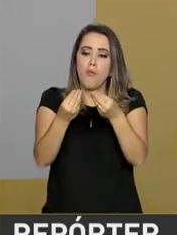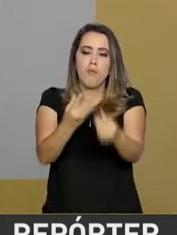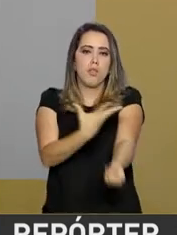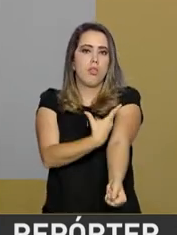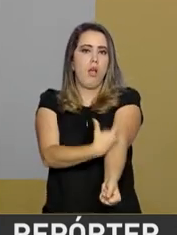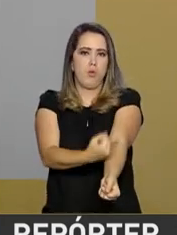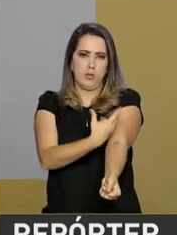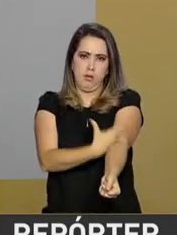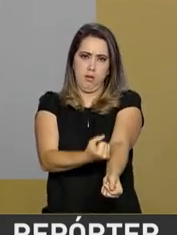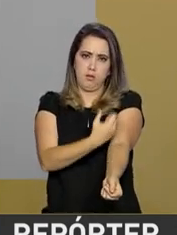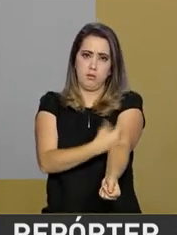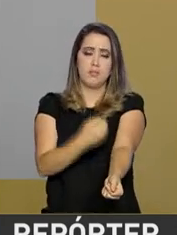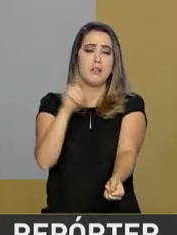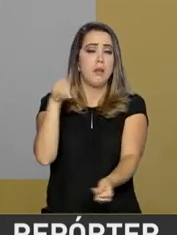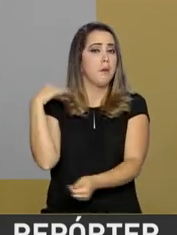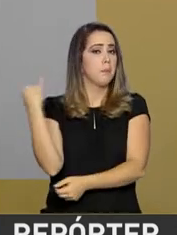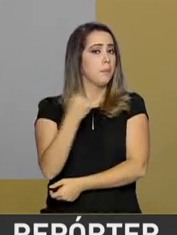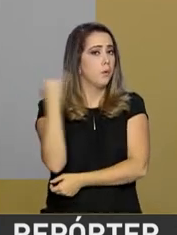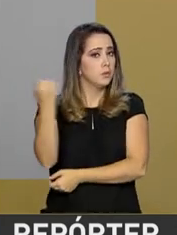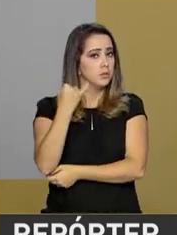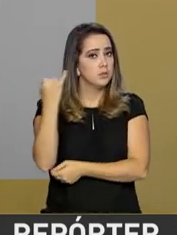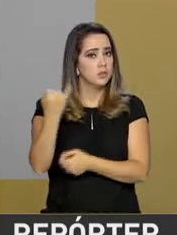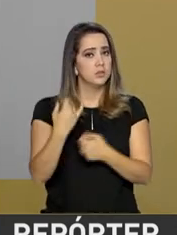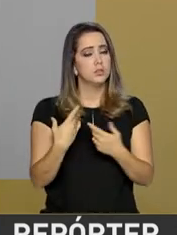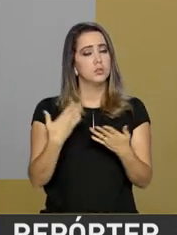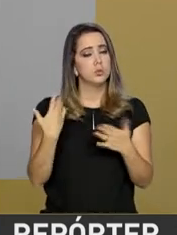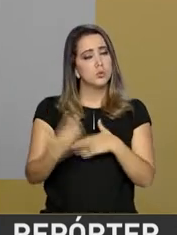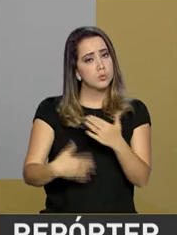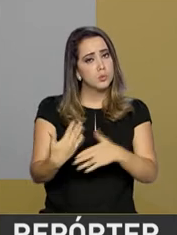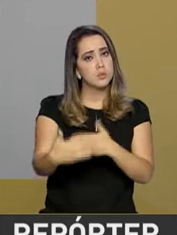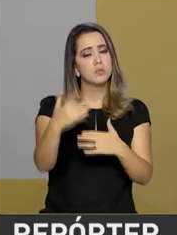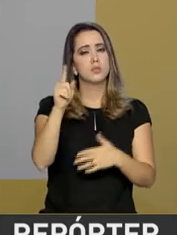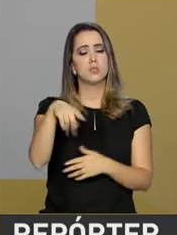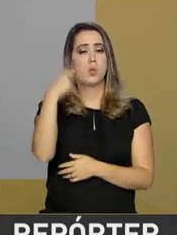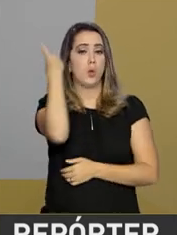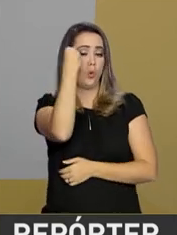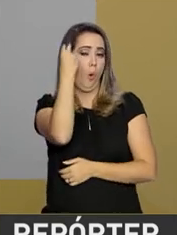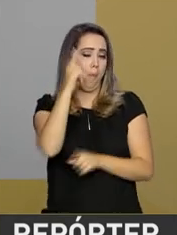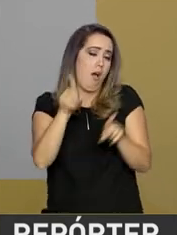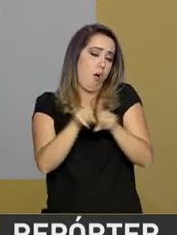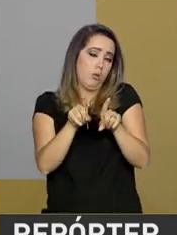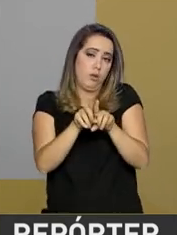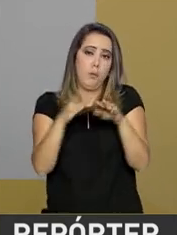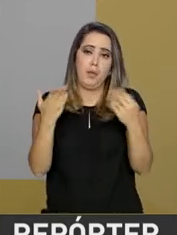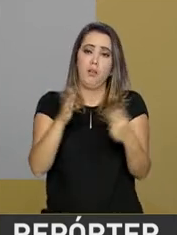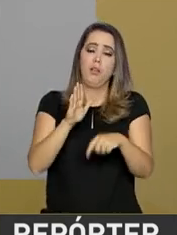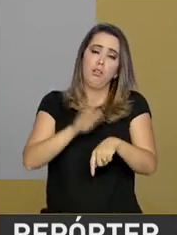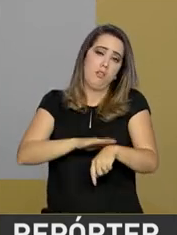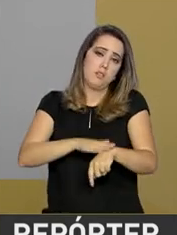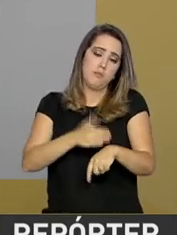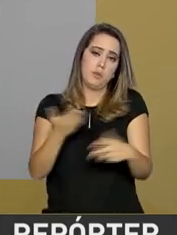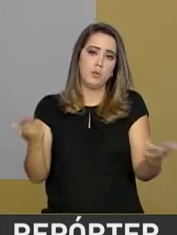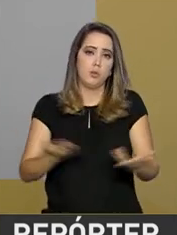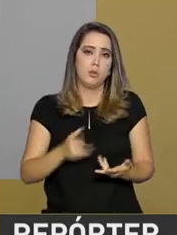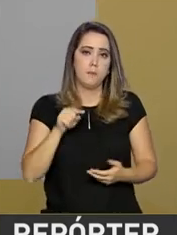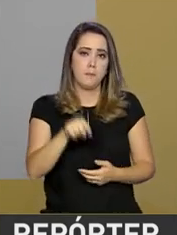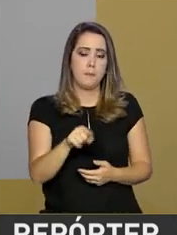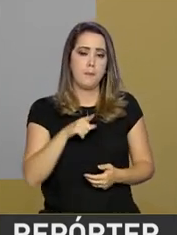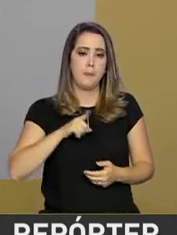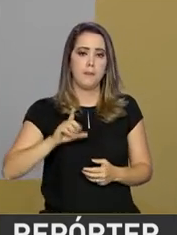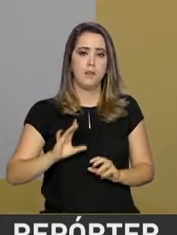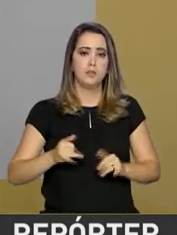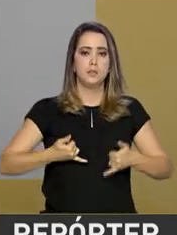sangue. É muito importante esse processo, é natural também nessa época houve